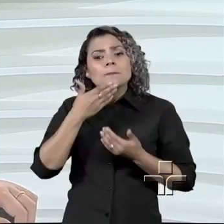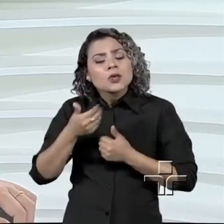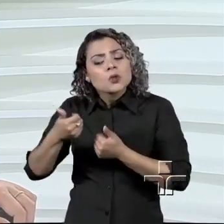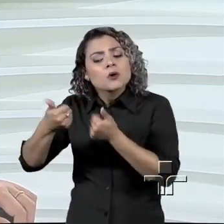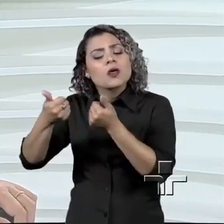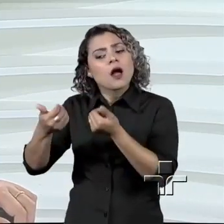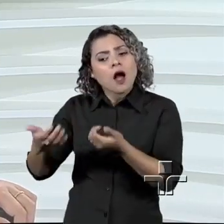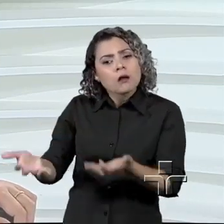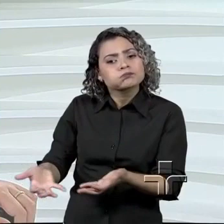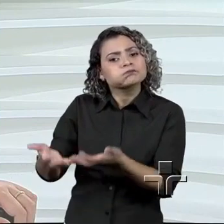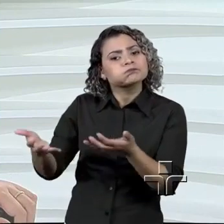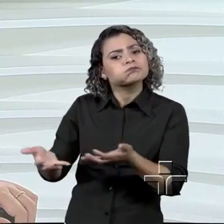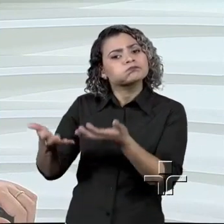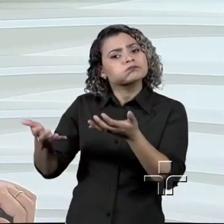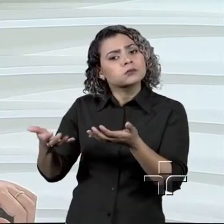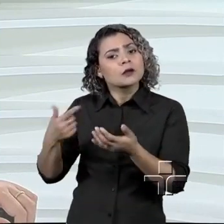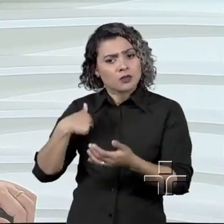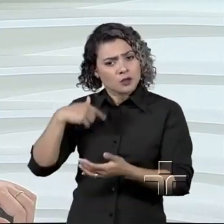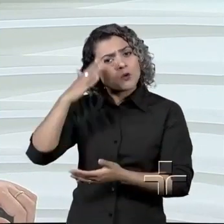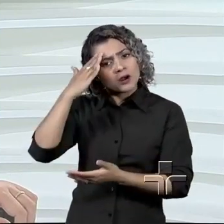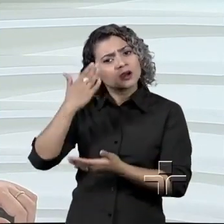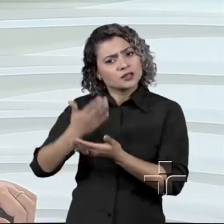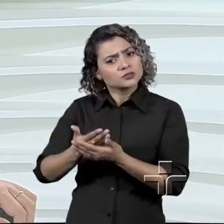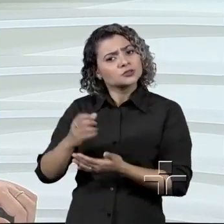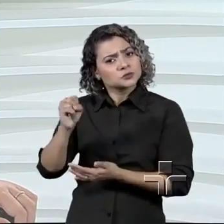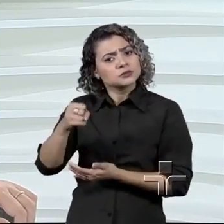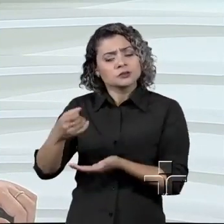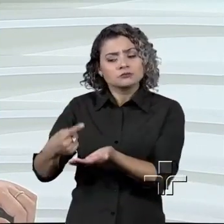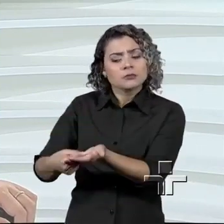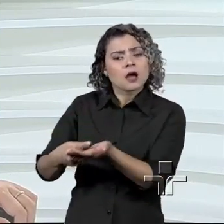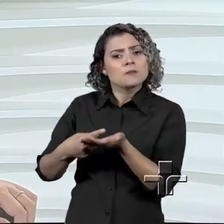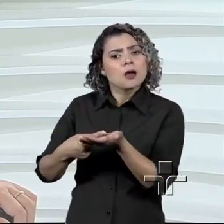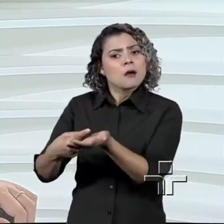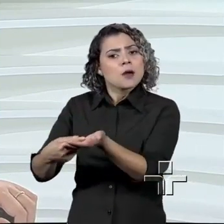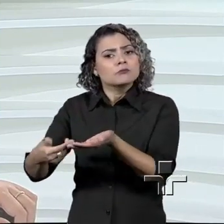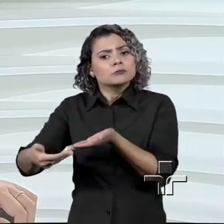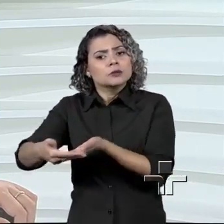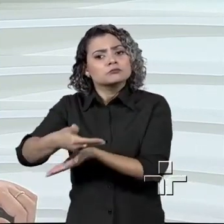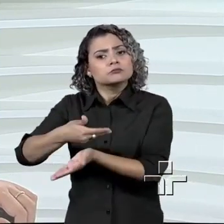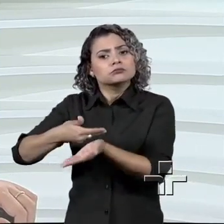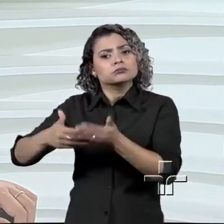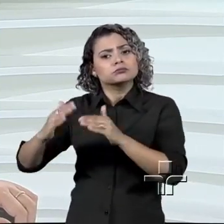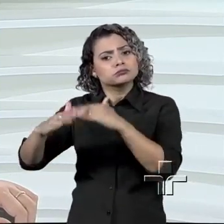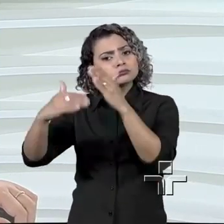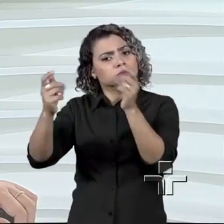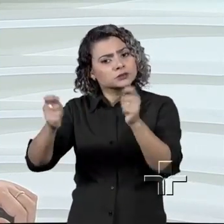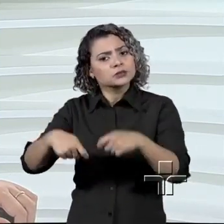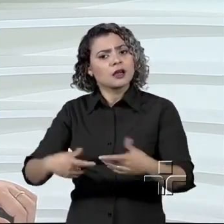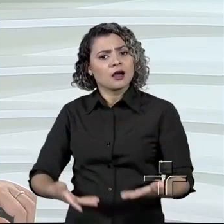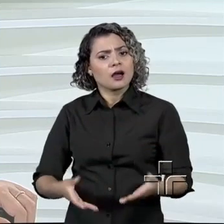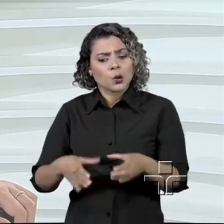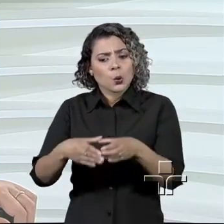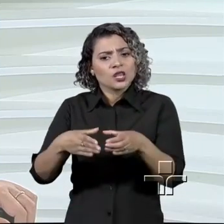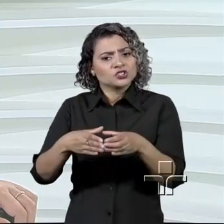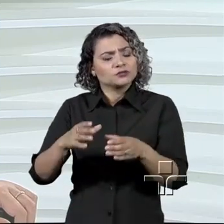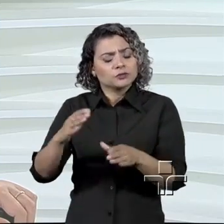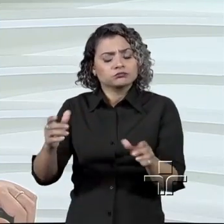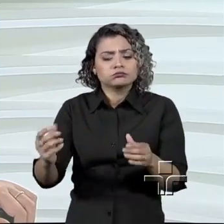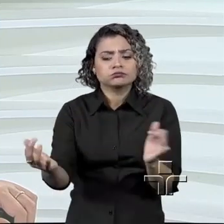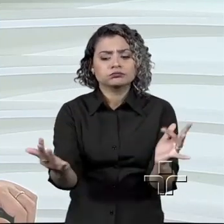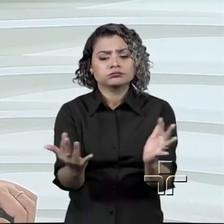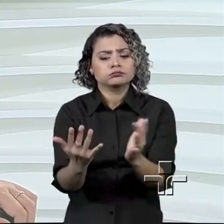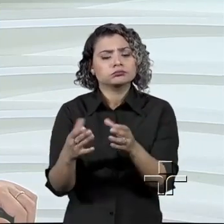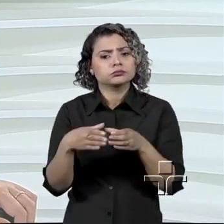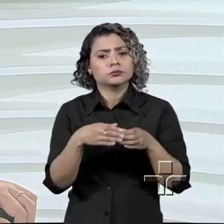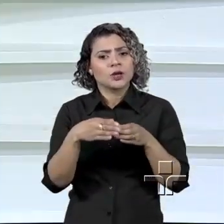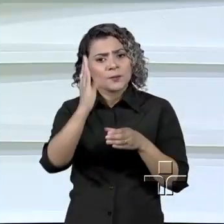melhorar? E eu acredito nesse formato de construção coletiva de todos. Quem ganha é